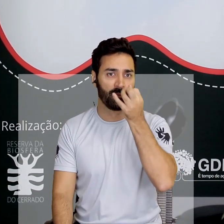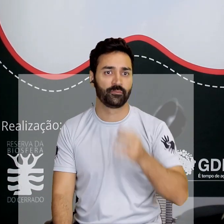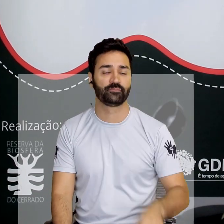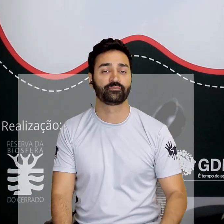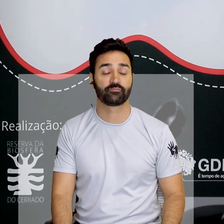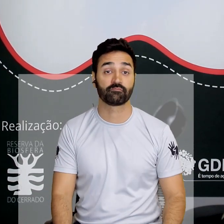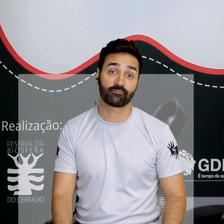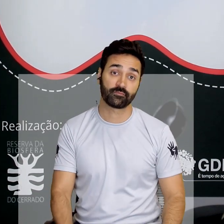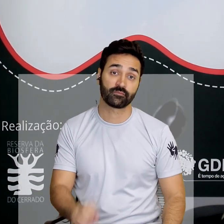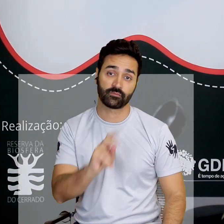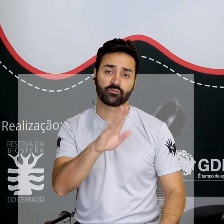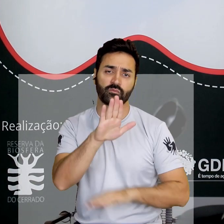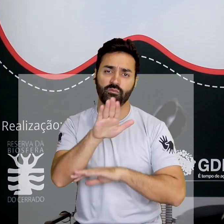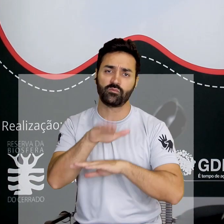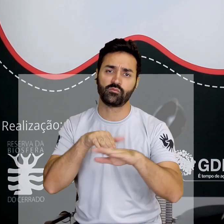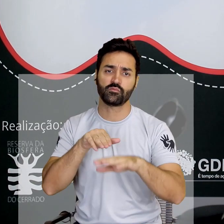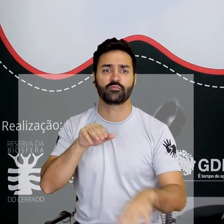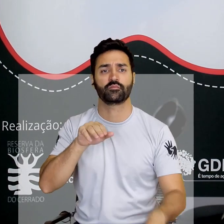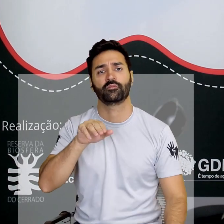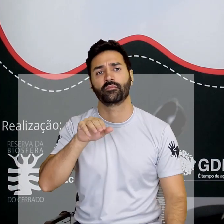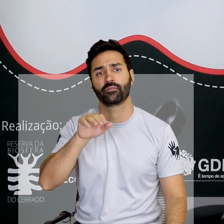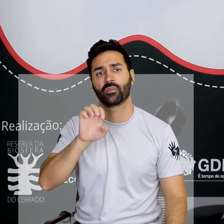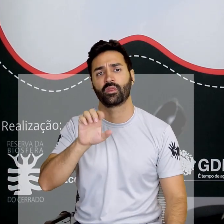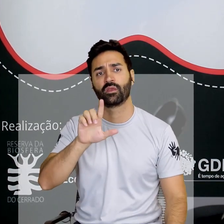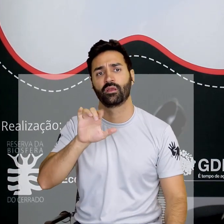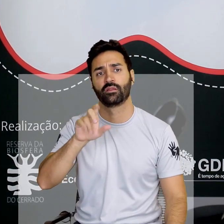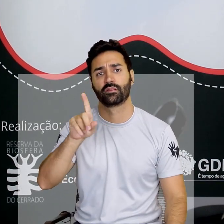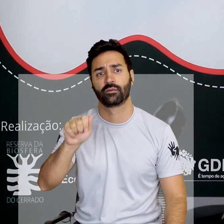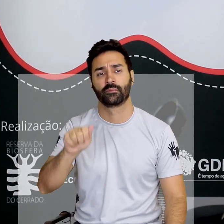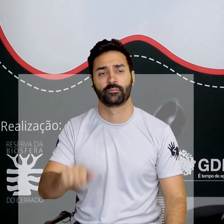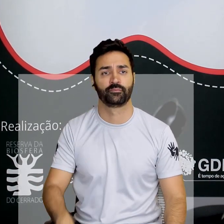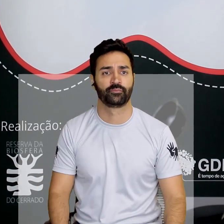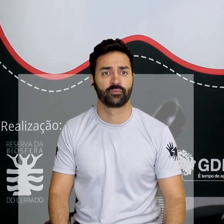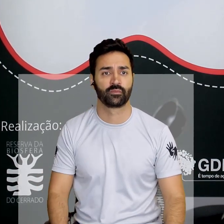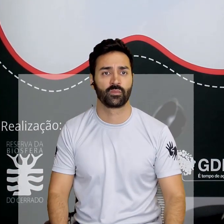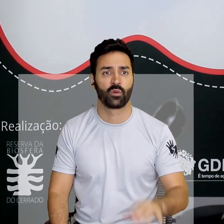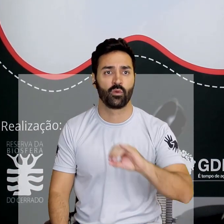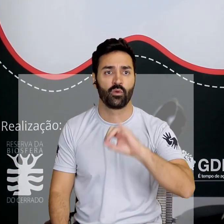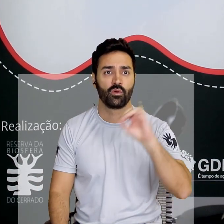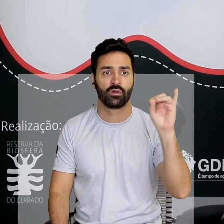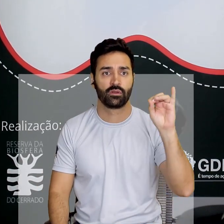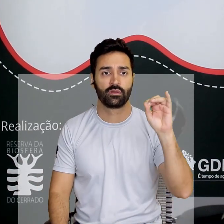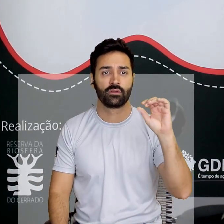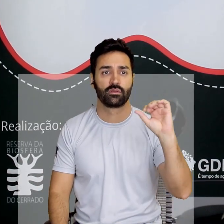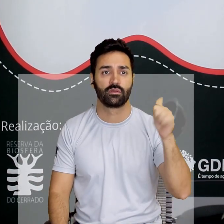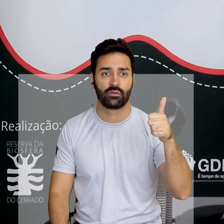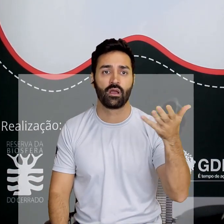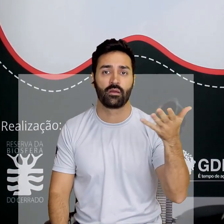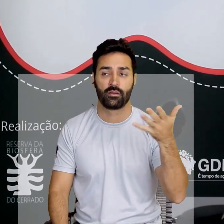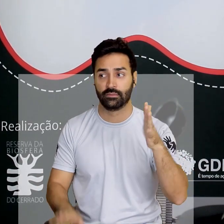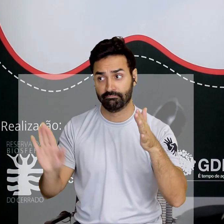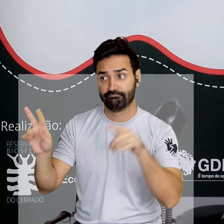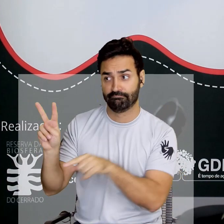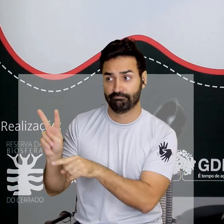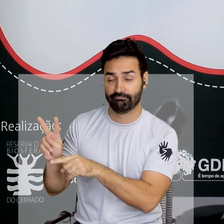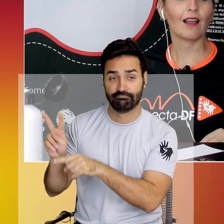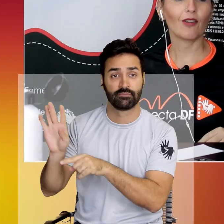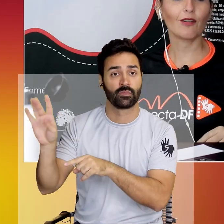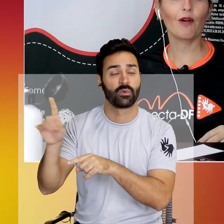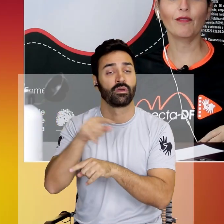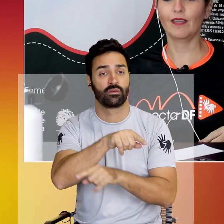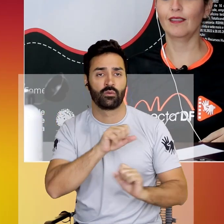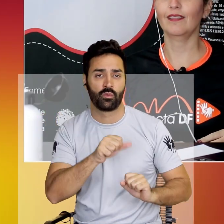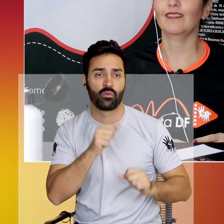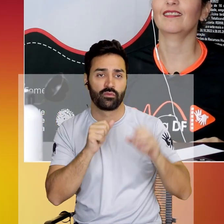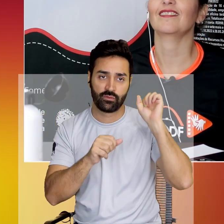Vou chamar então, por enquanto, a Élida. Oi. Oi, agora Tá me sim. ouvindo? Peraí, Élida. Agora eu